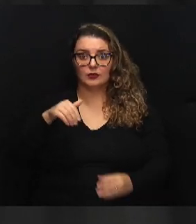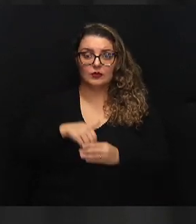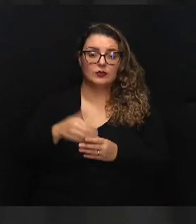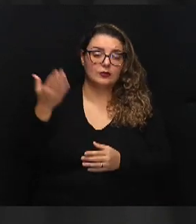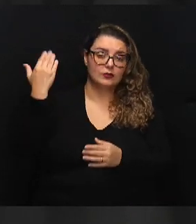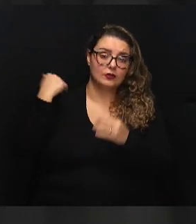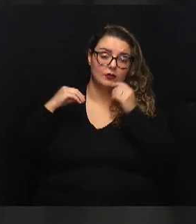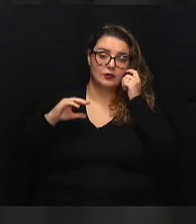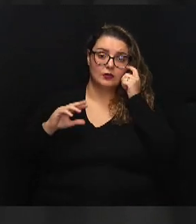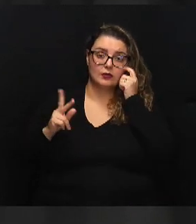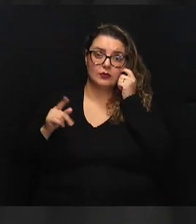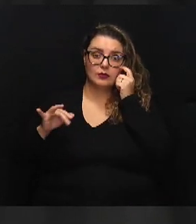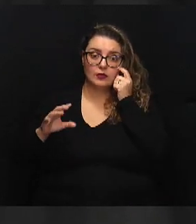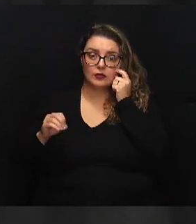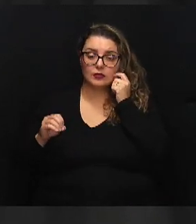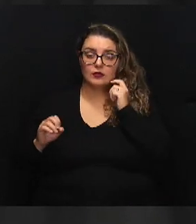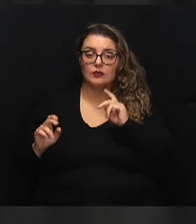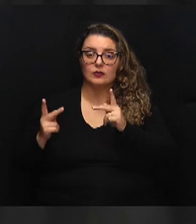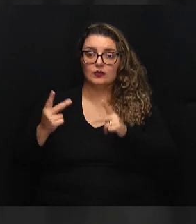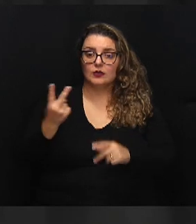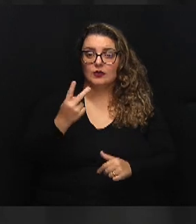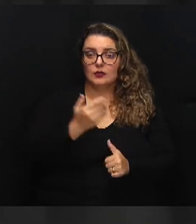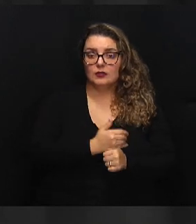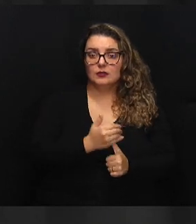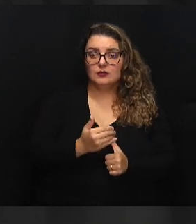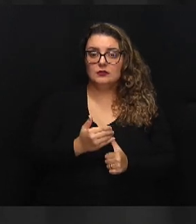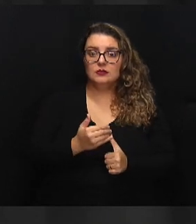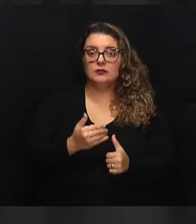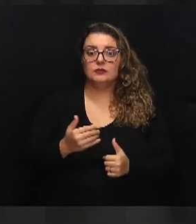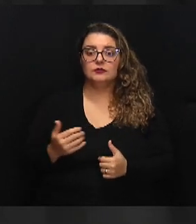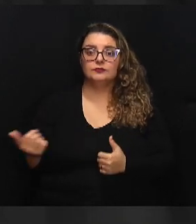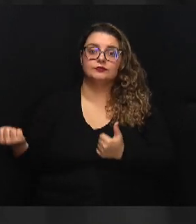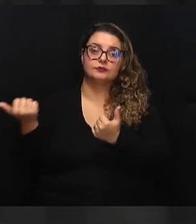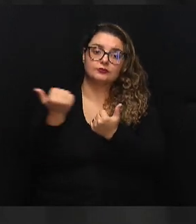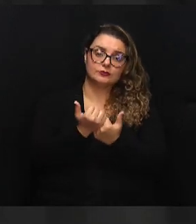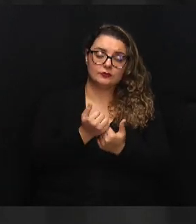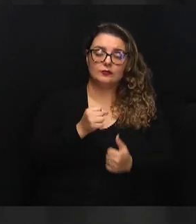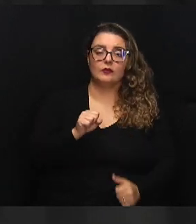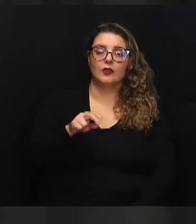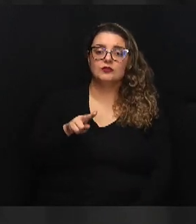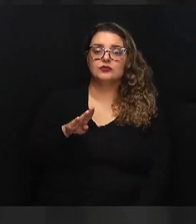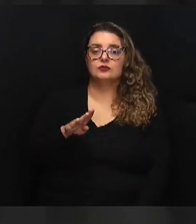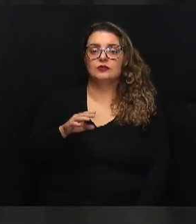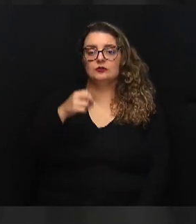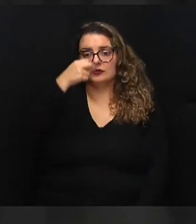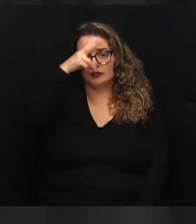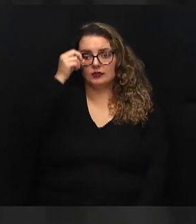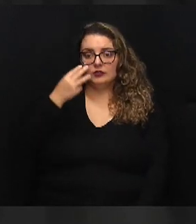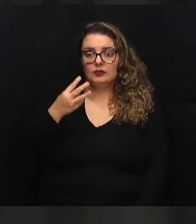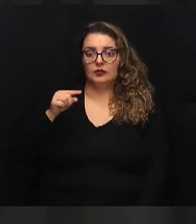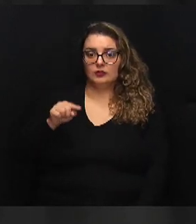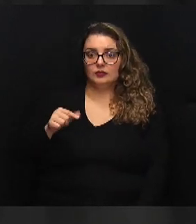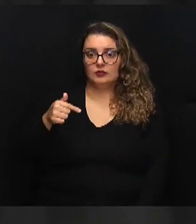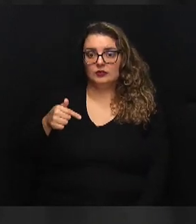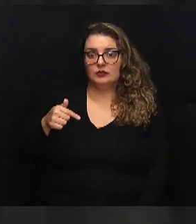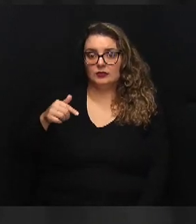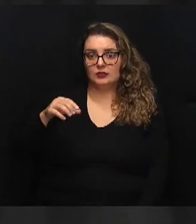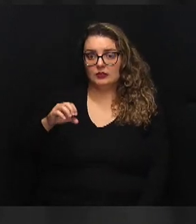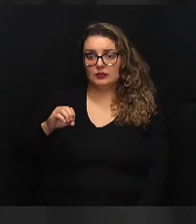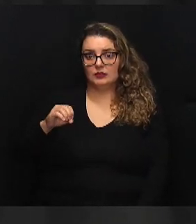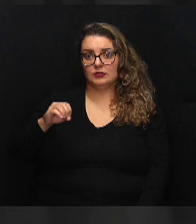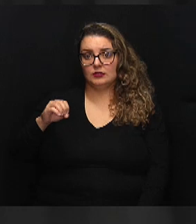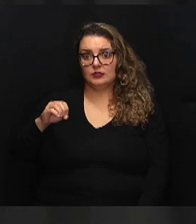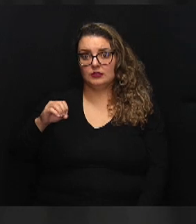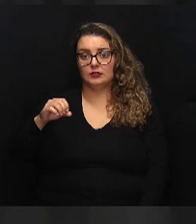que o Chico foi eleito no 2º mandato, ele me colocou de subprefeito. Eu, com 3.679 votos, eu não consegui